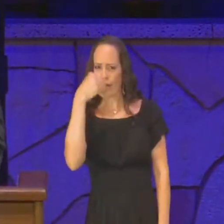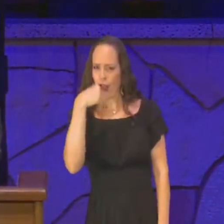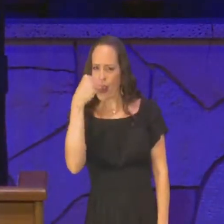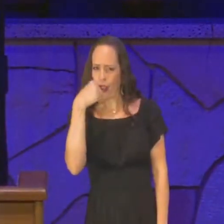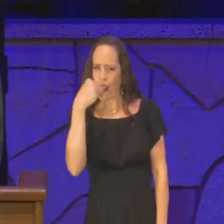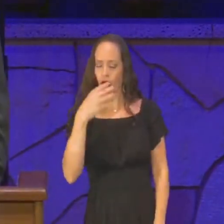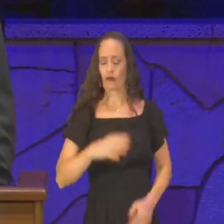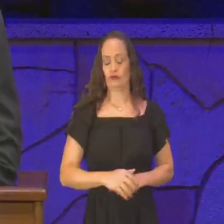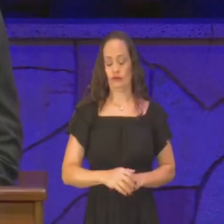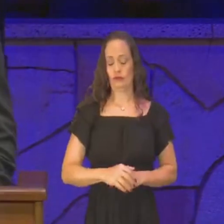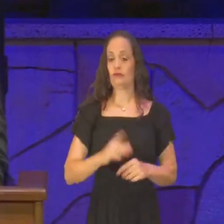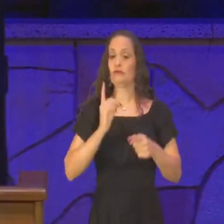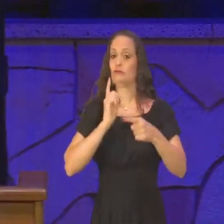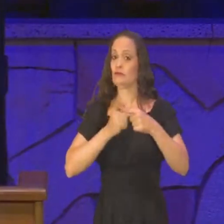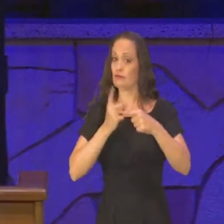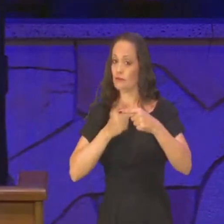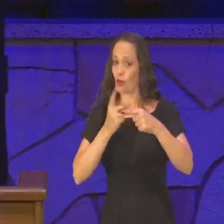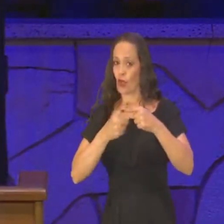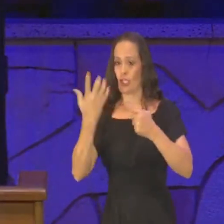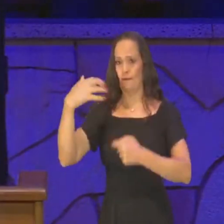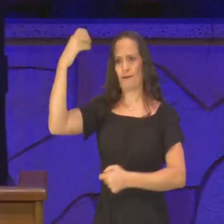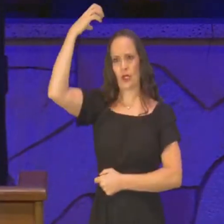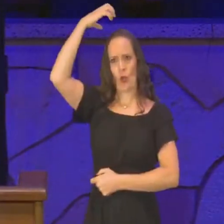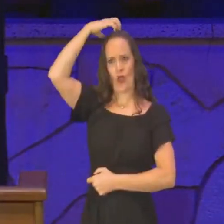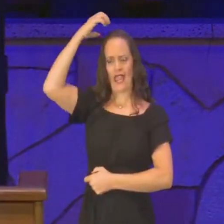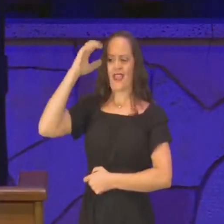O rei Acabe